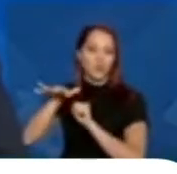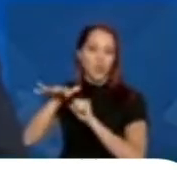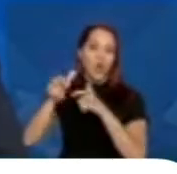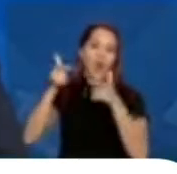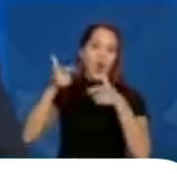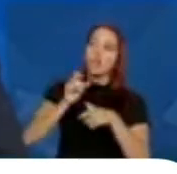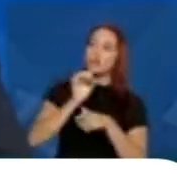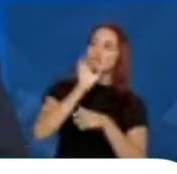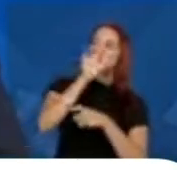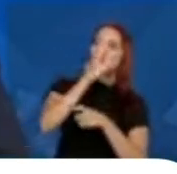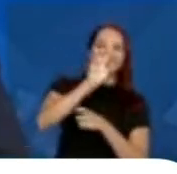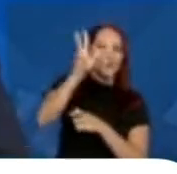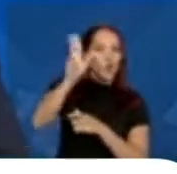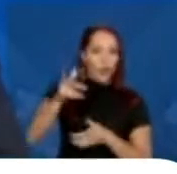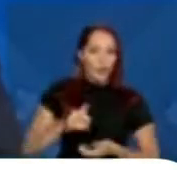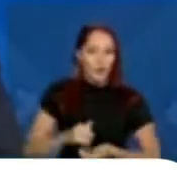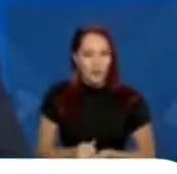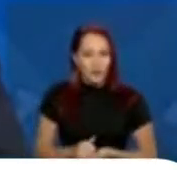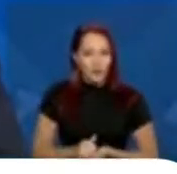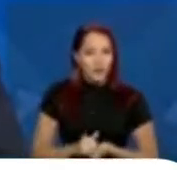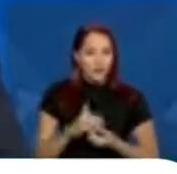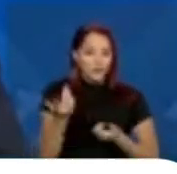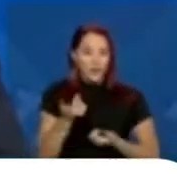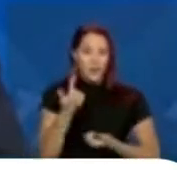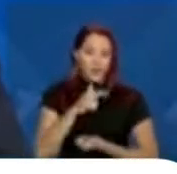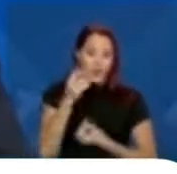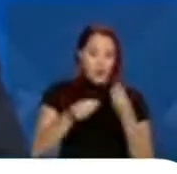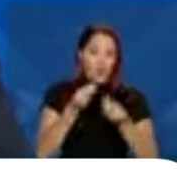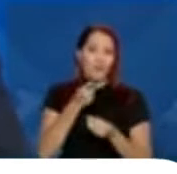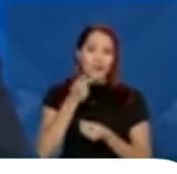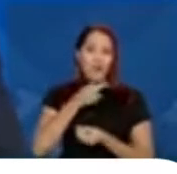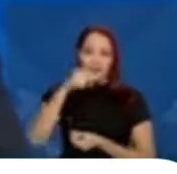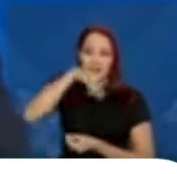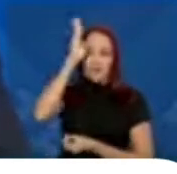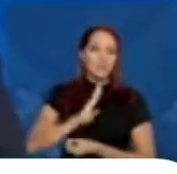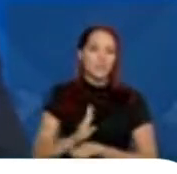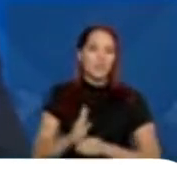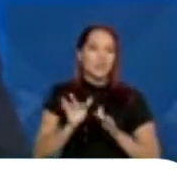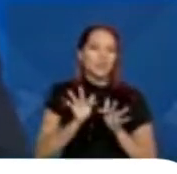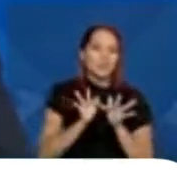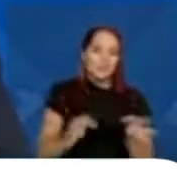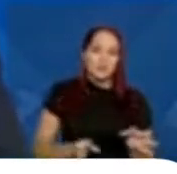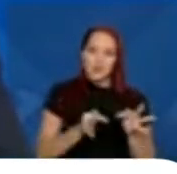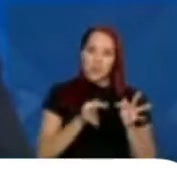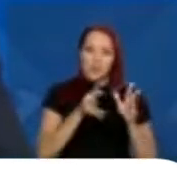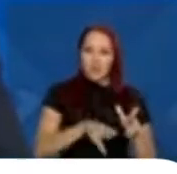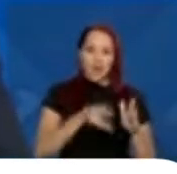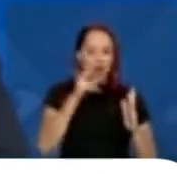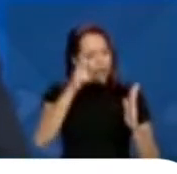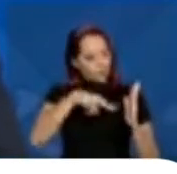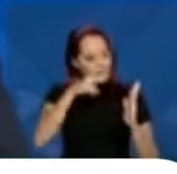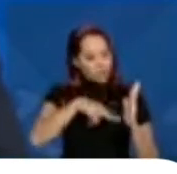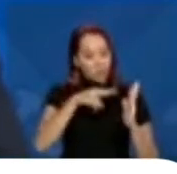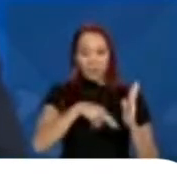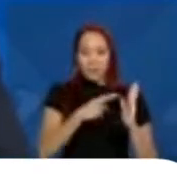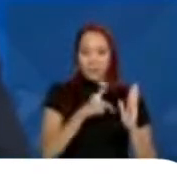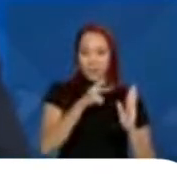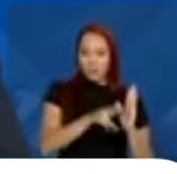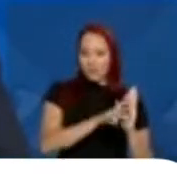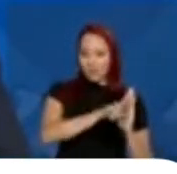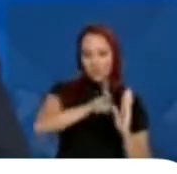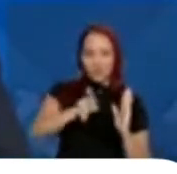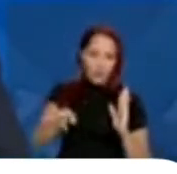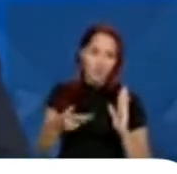de Brasil com a simplicidade que eu tenho lido em várias matérias, digamos